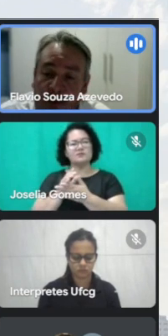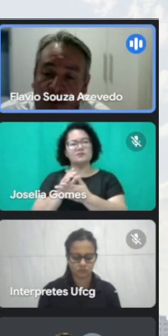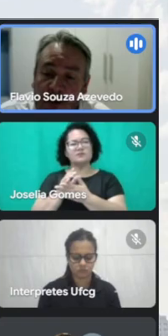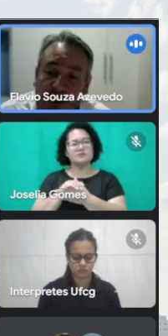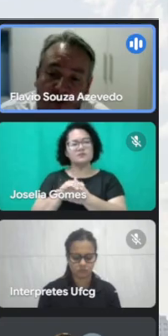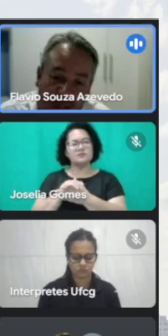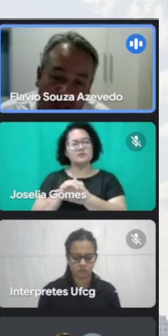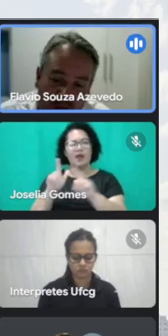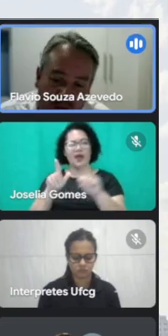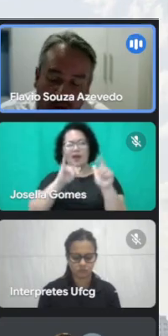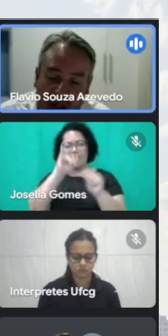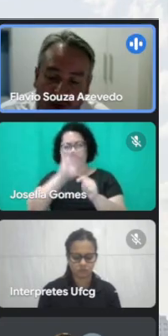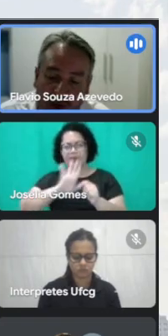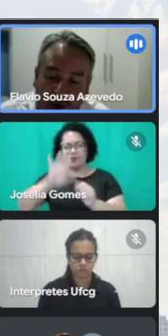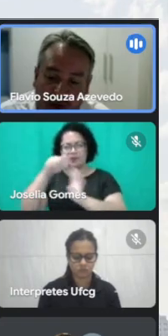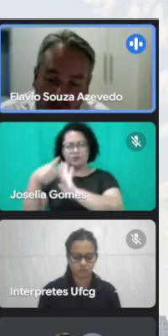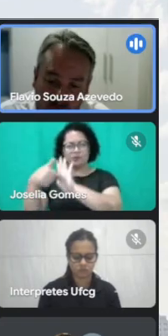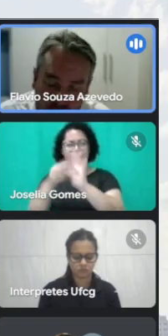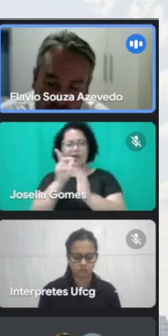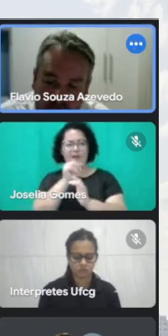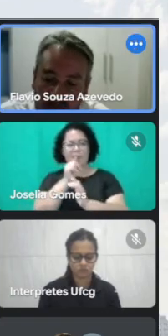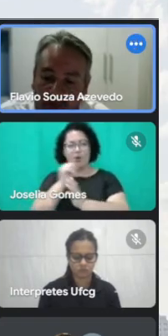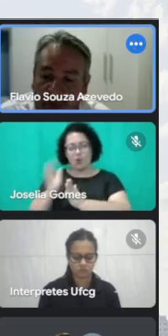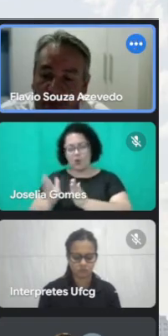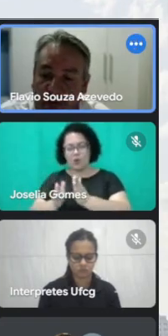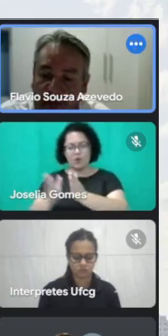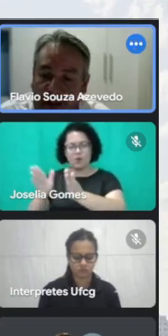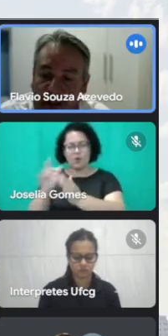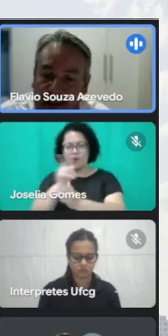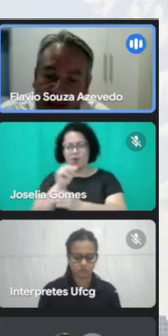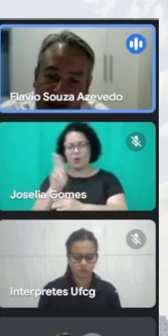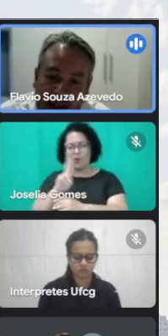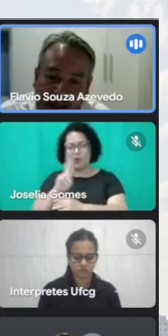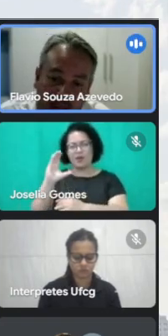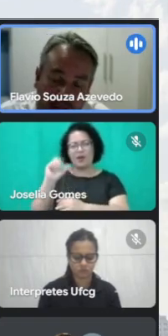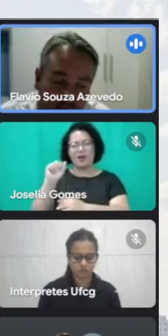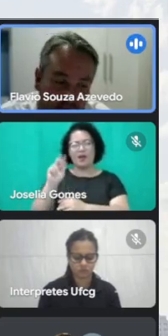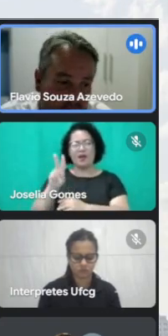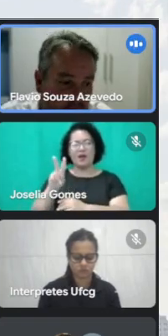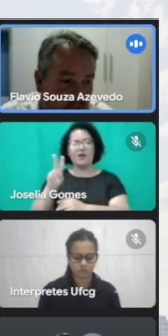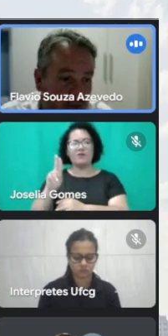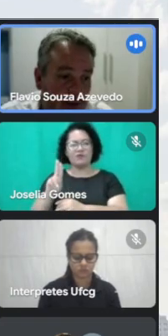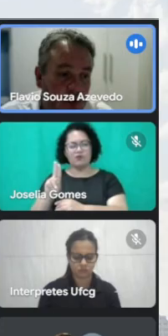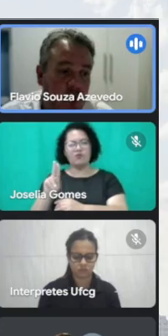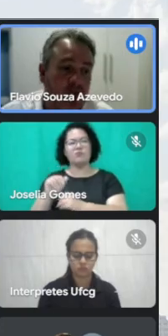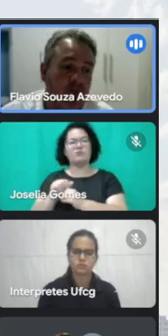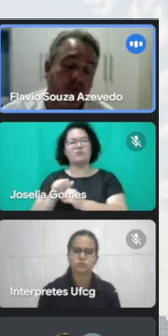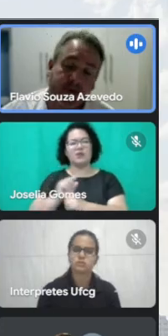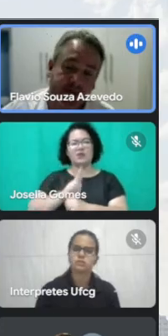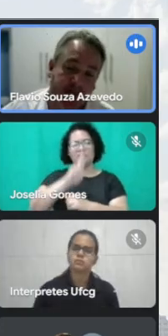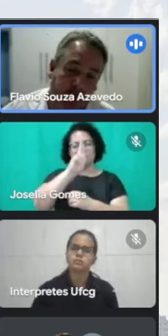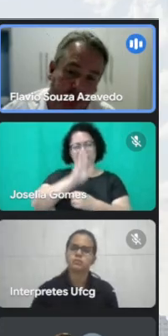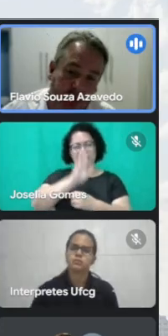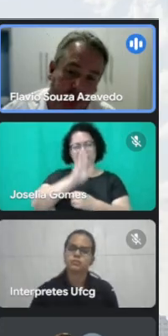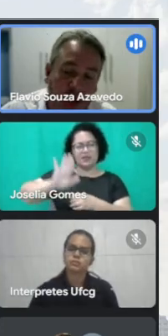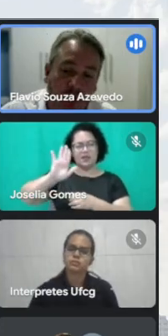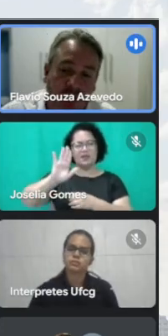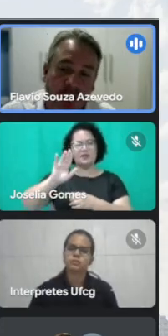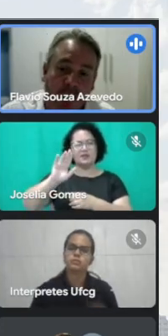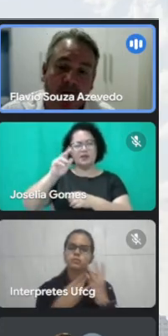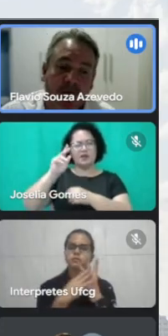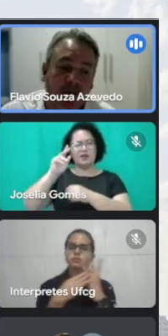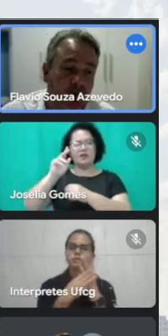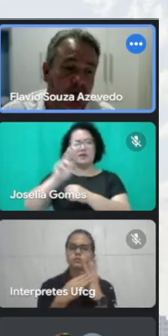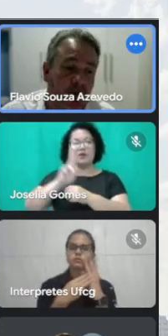pouquinho, existe um riacho, né, um riacho do Cavuco. Ele nasce ali na Universidade Federal de Pernambuco, e sai permeando ali